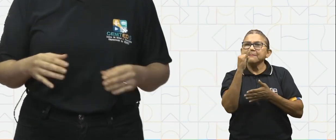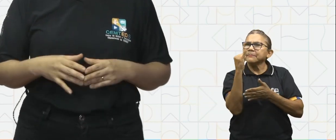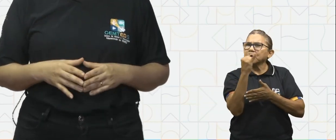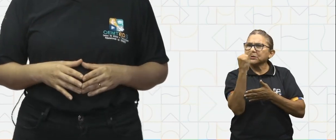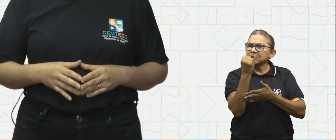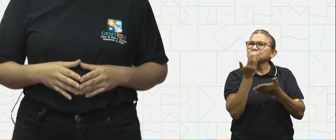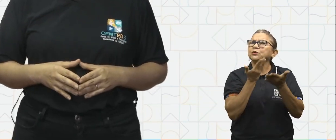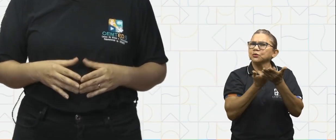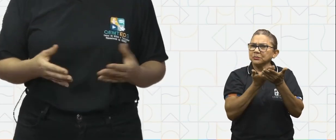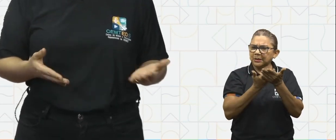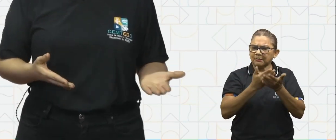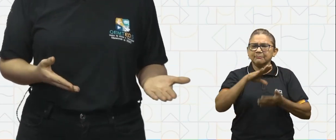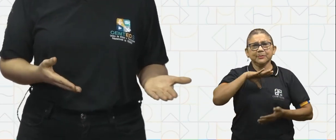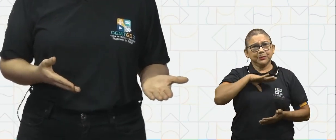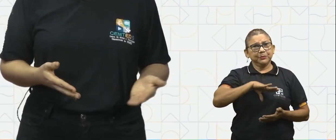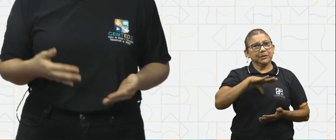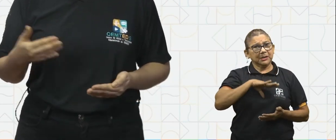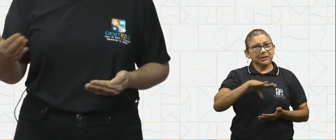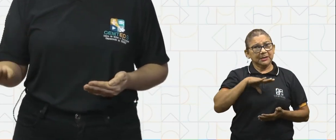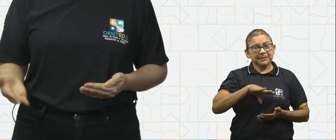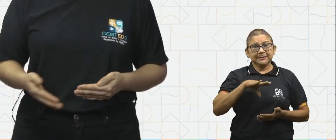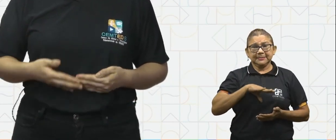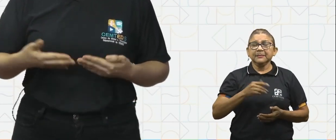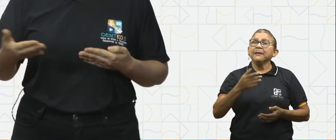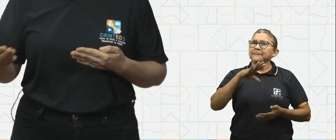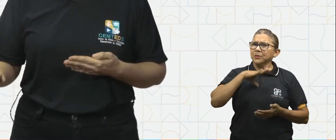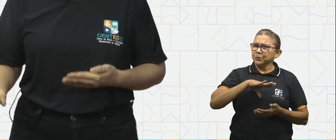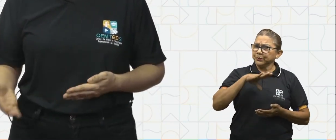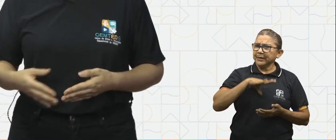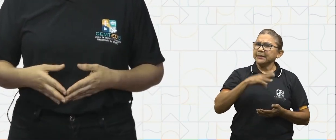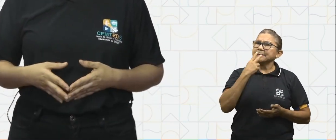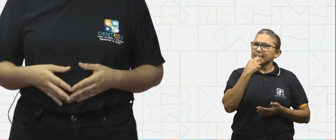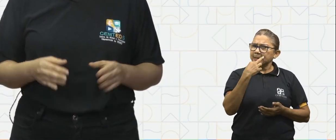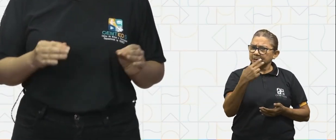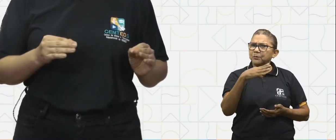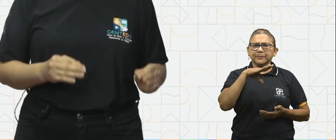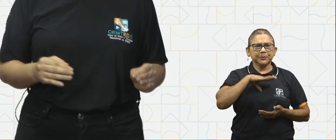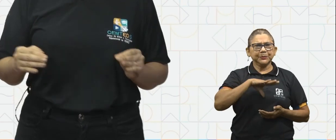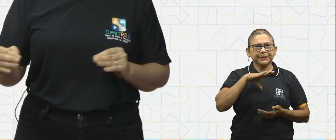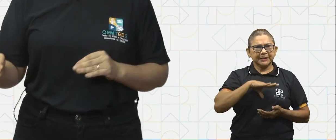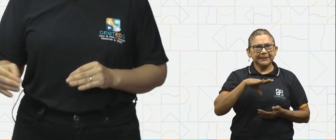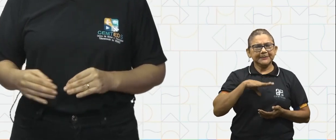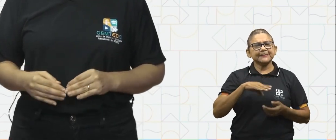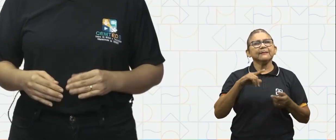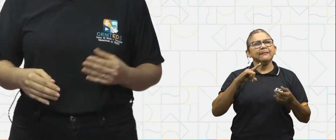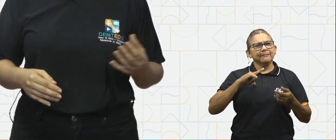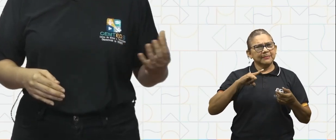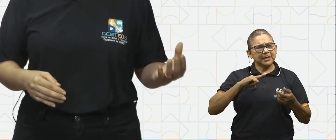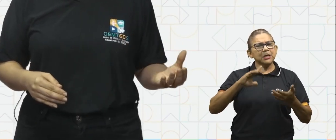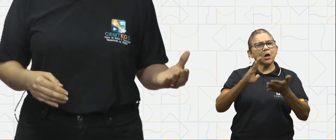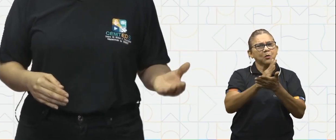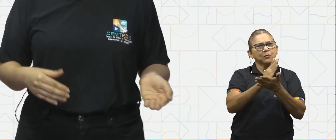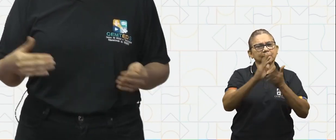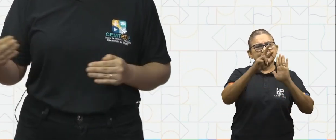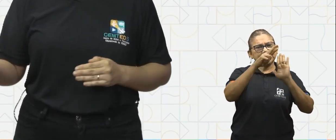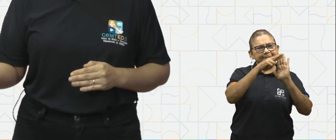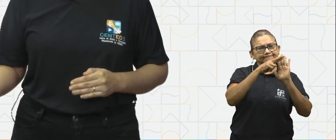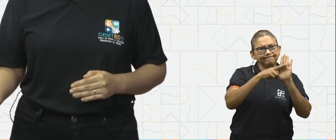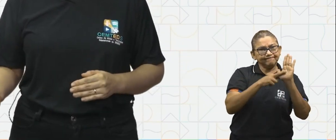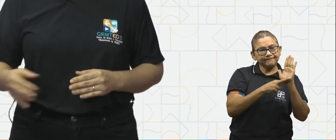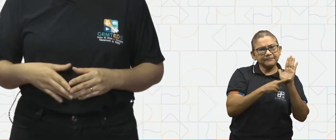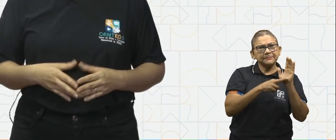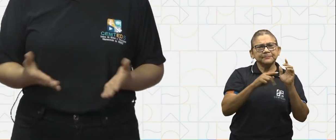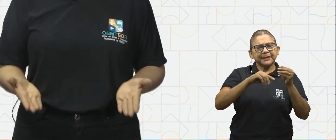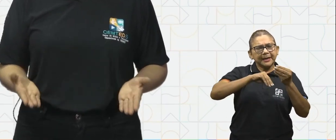a língua portuguesa. A nossa língua apresenta alguns passos que devem ser seguidos para arrumar